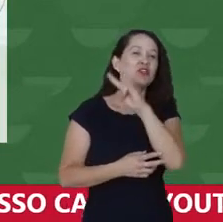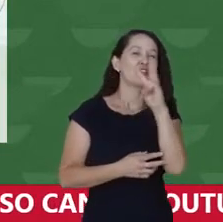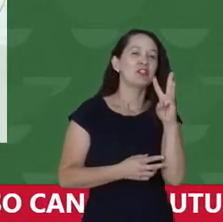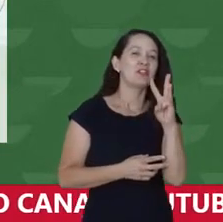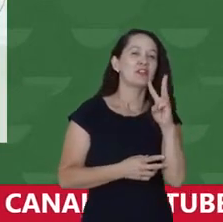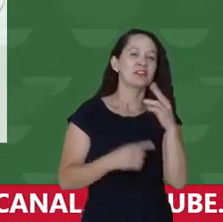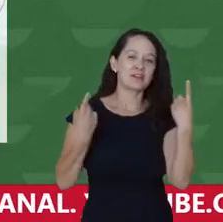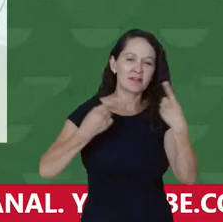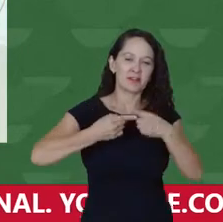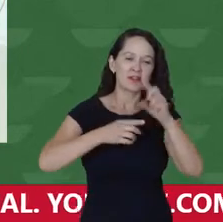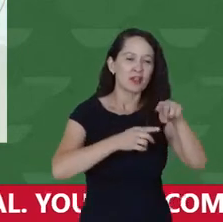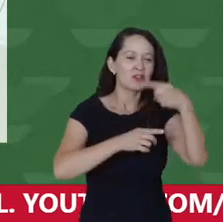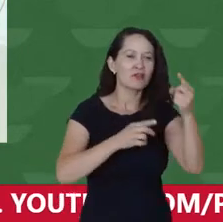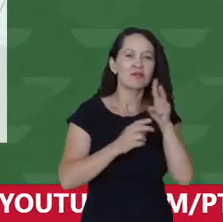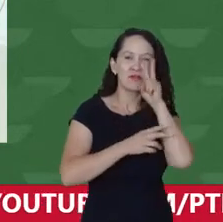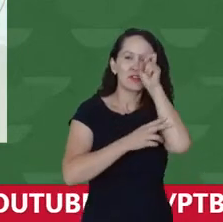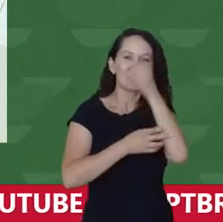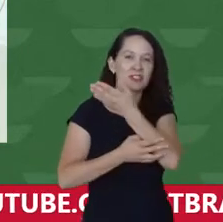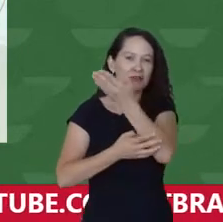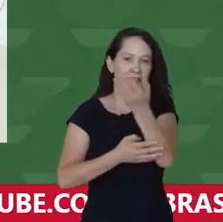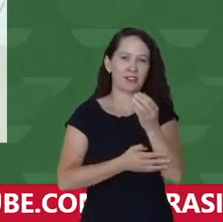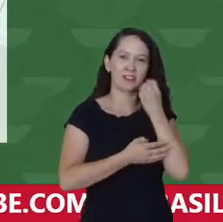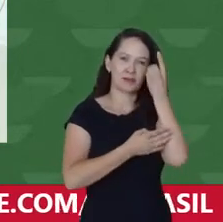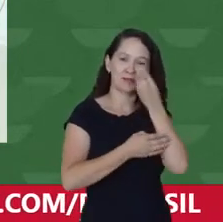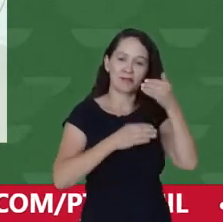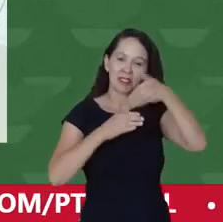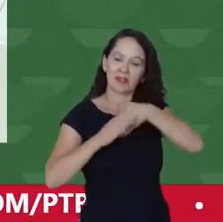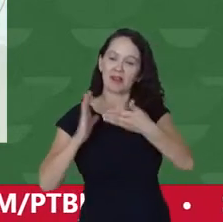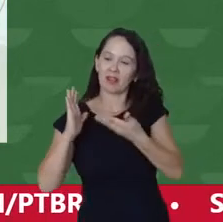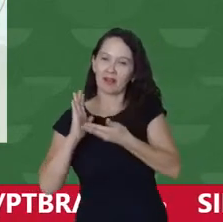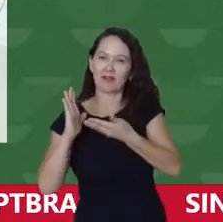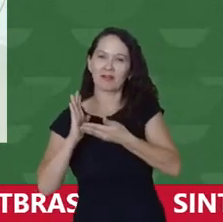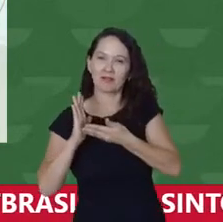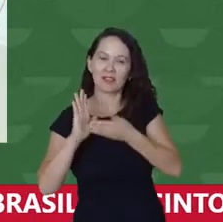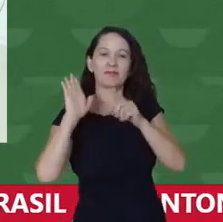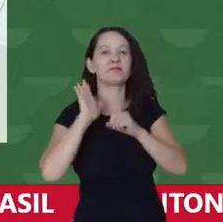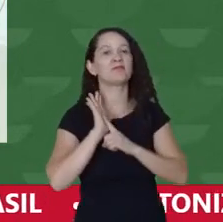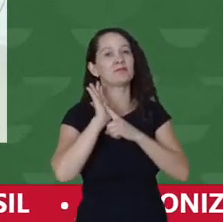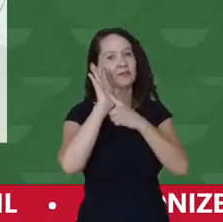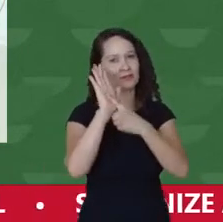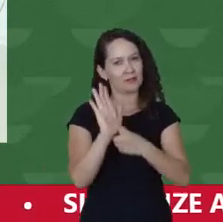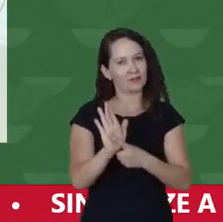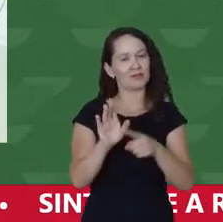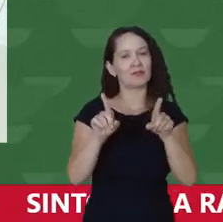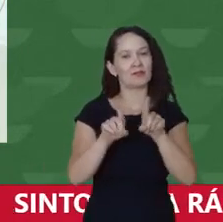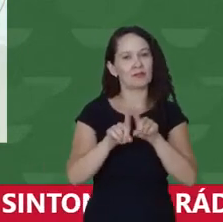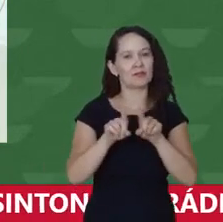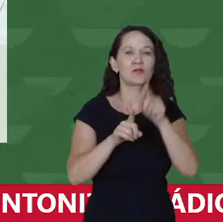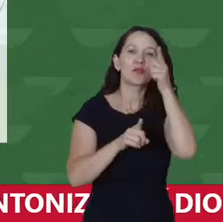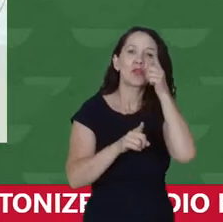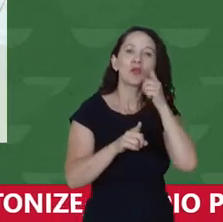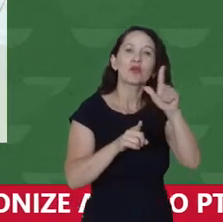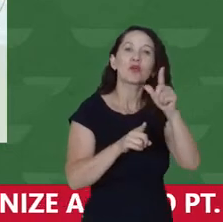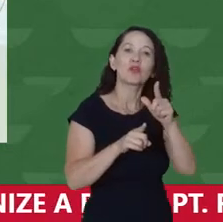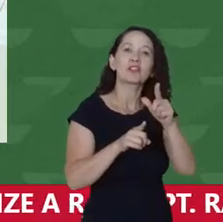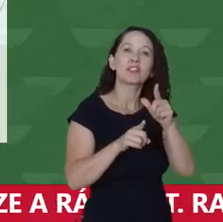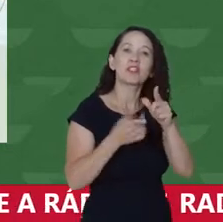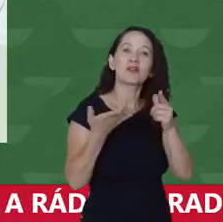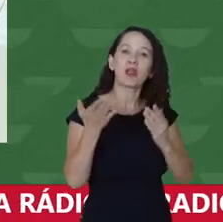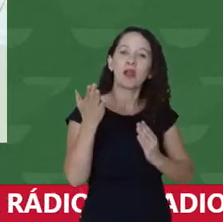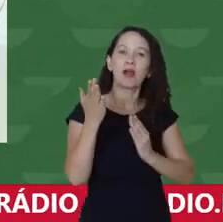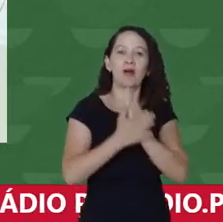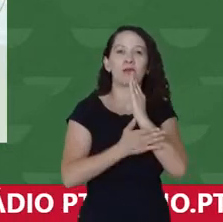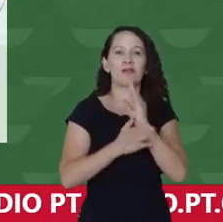fora, fortalecer vocês, parlamentares aí dentro, para, inclusive, apresentar e conseguir que nem seja votado na